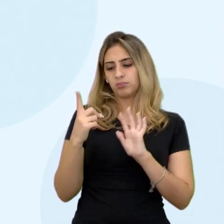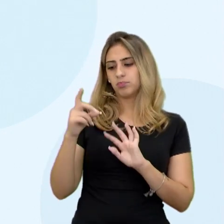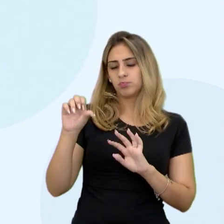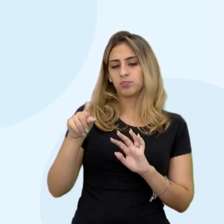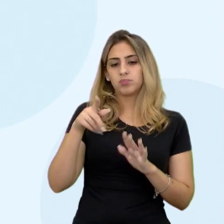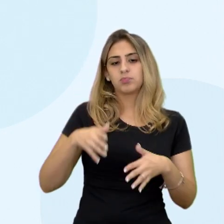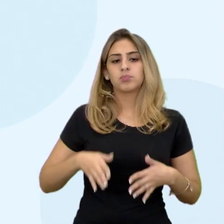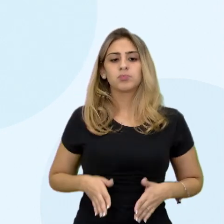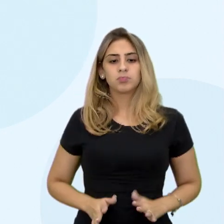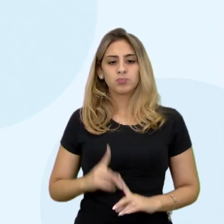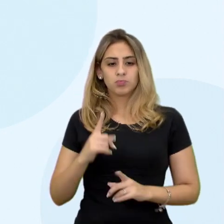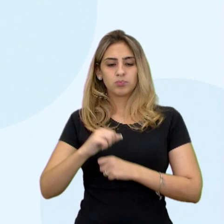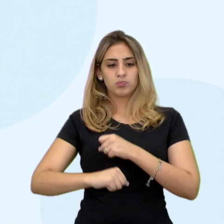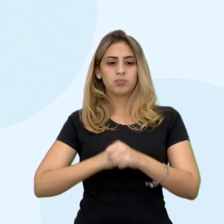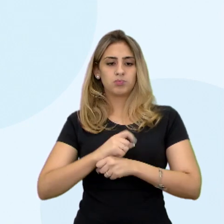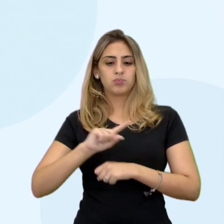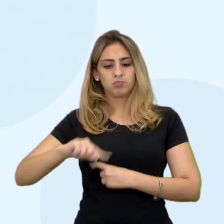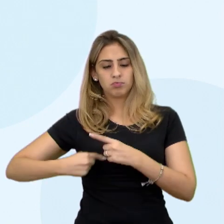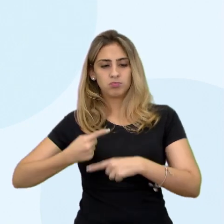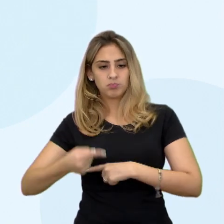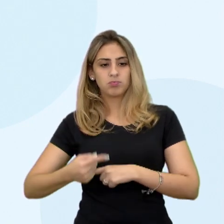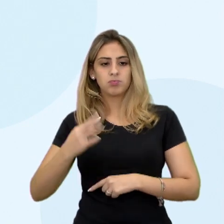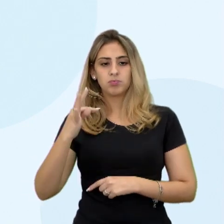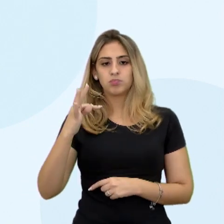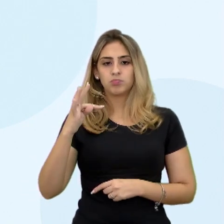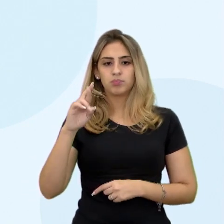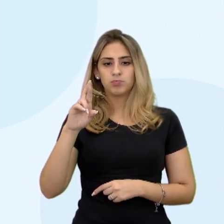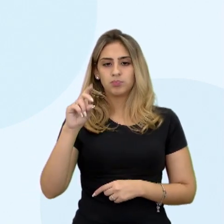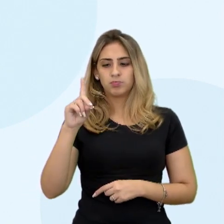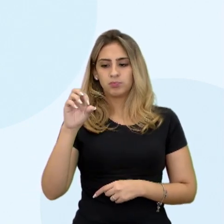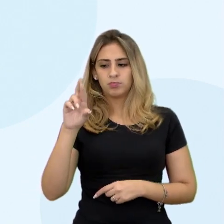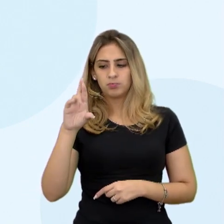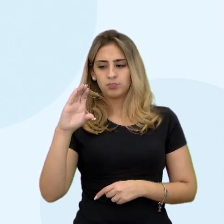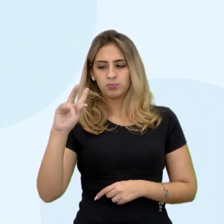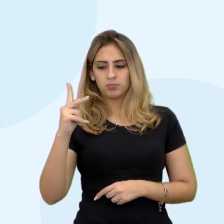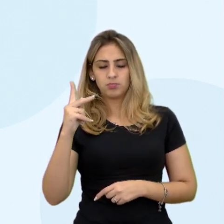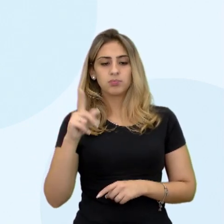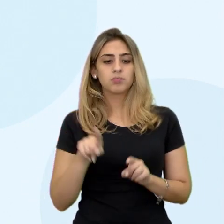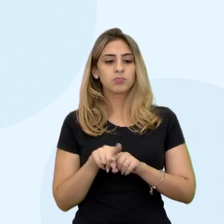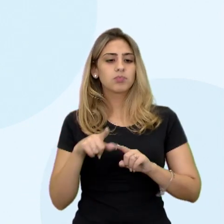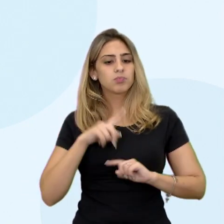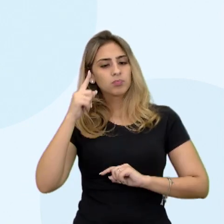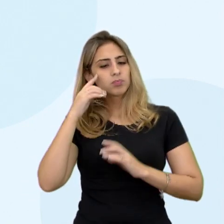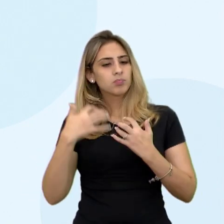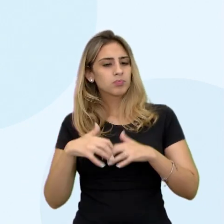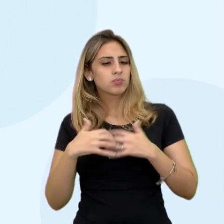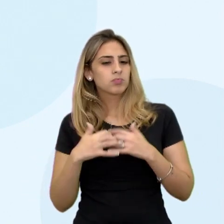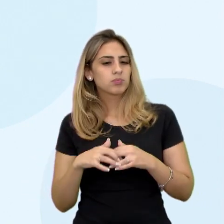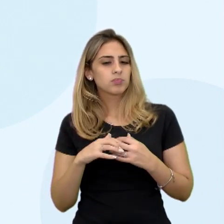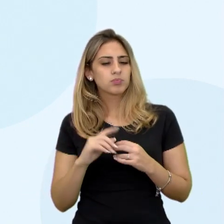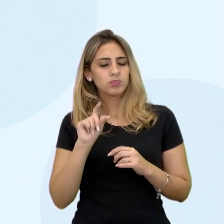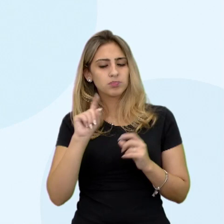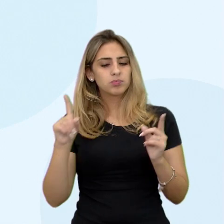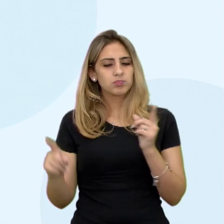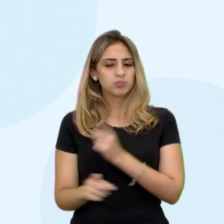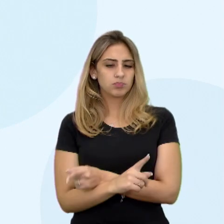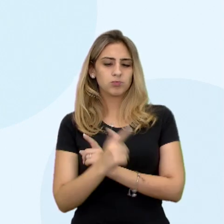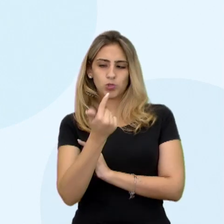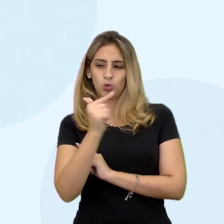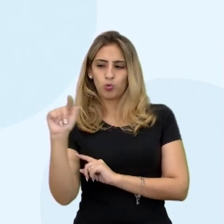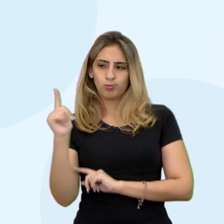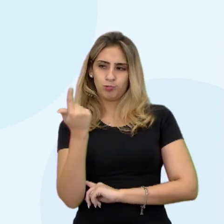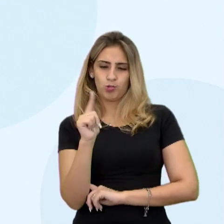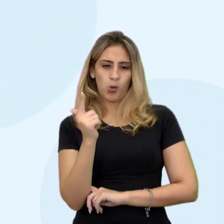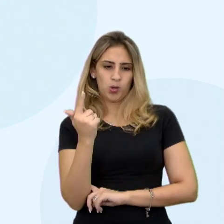Ele nasceu um ano depois do Friedrich. E ele tem um pensamento que é um pouco oposto do Friedrich,